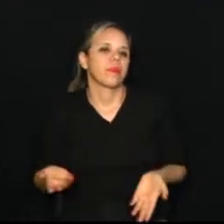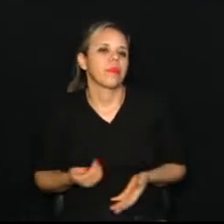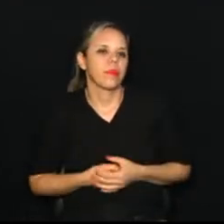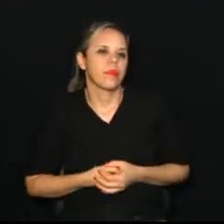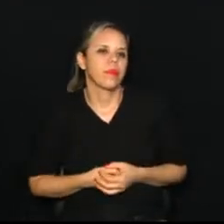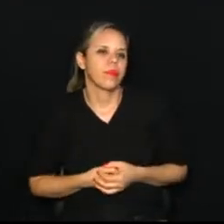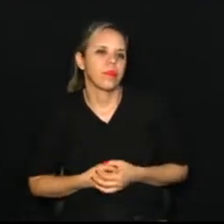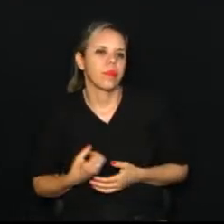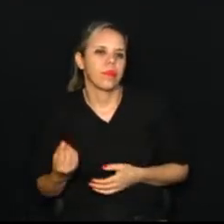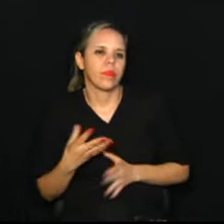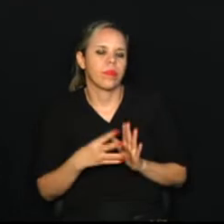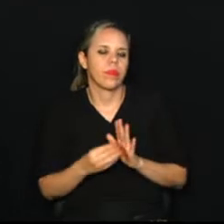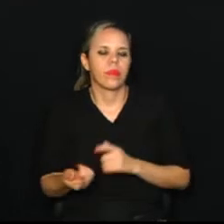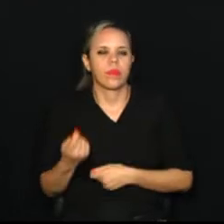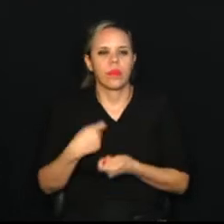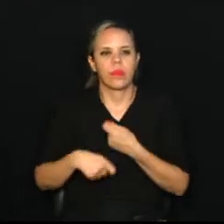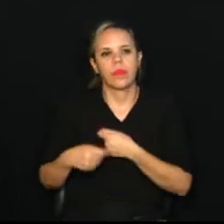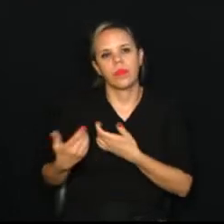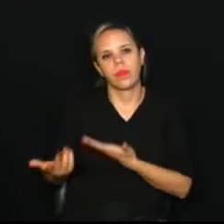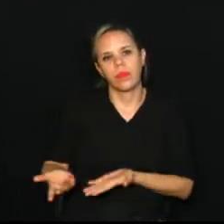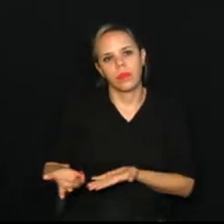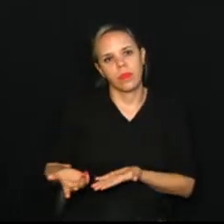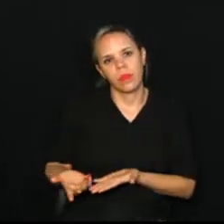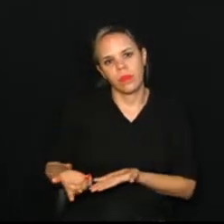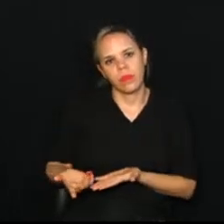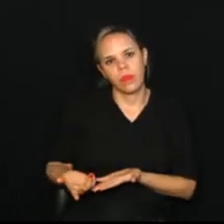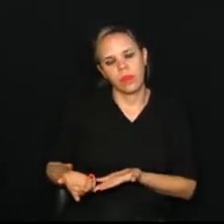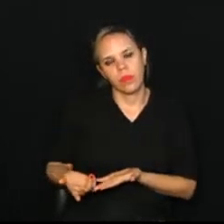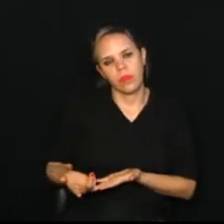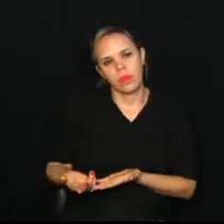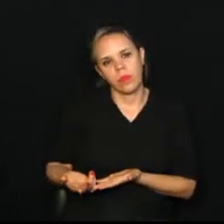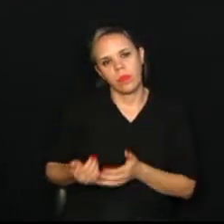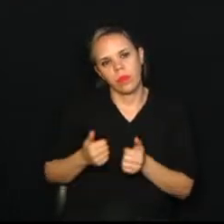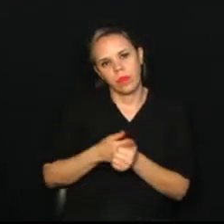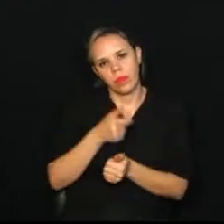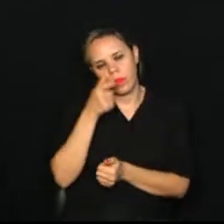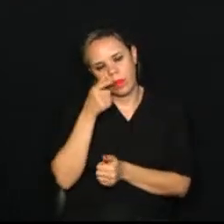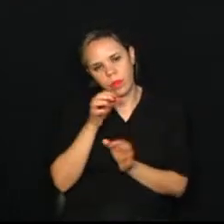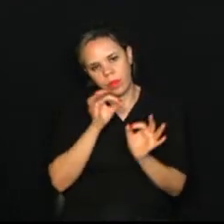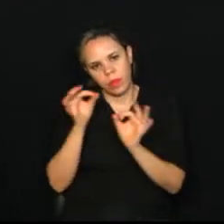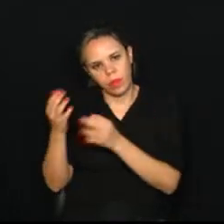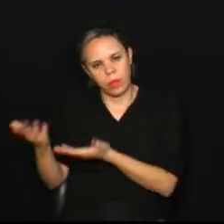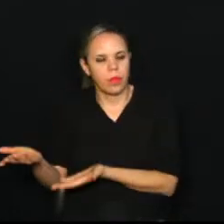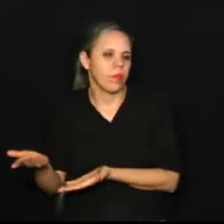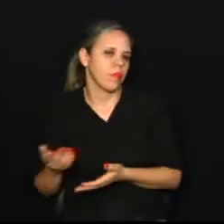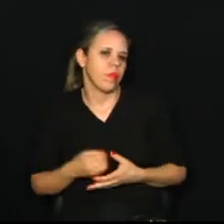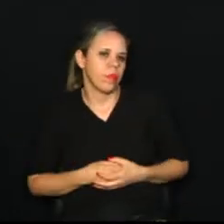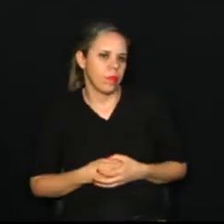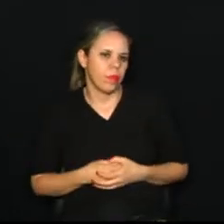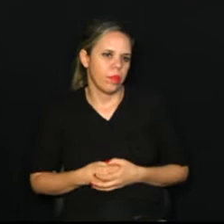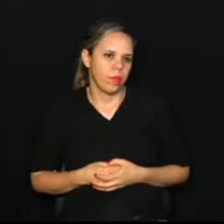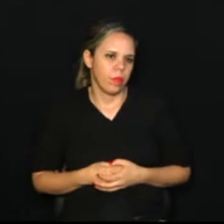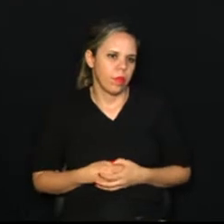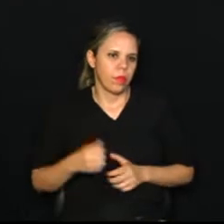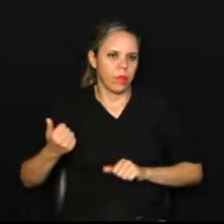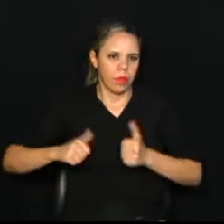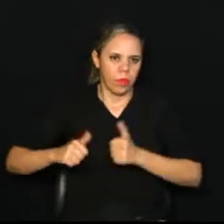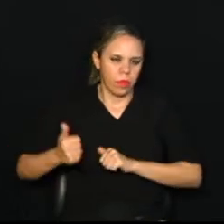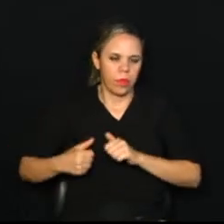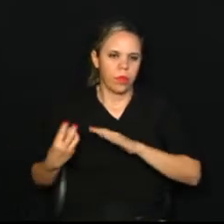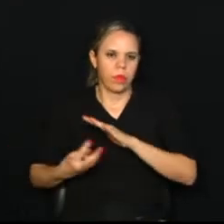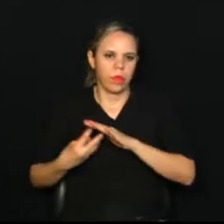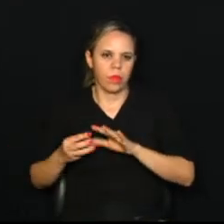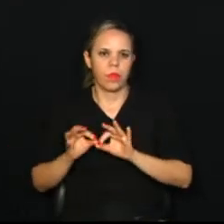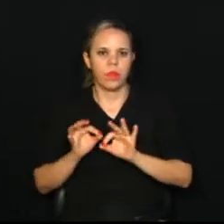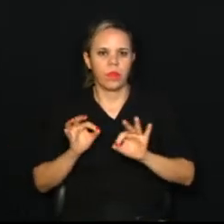com novos modelos de administração, com acompanhamento aí até de licitações, tudo à